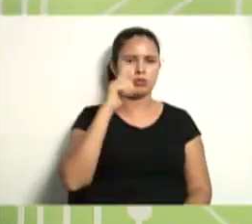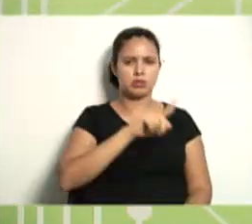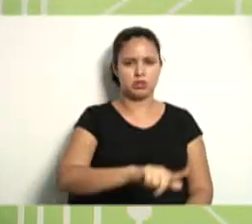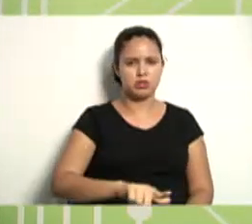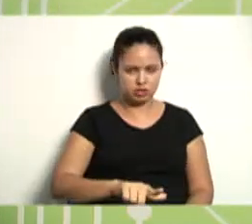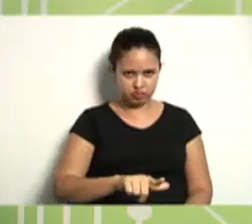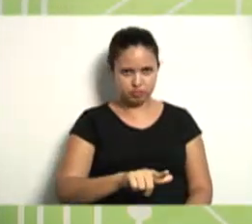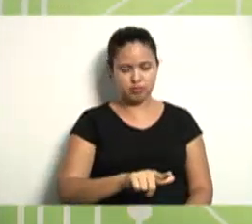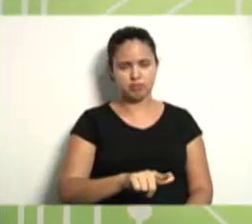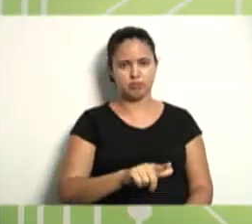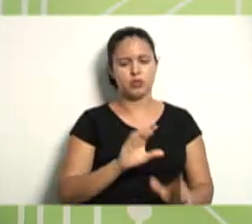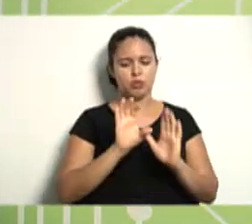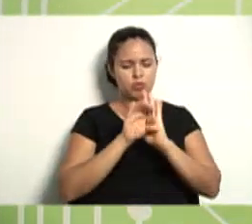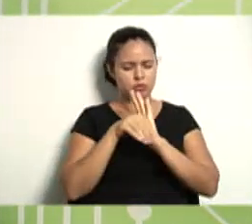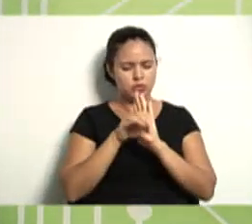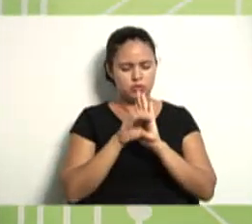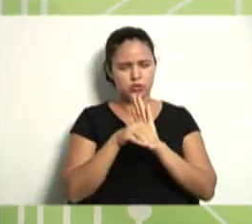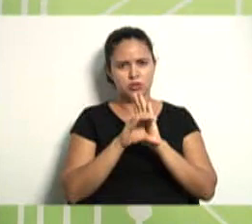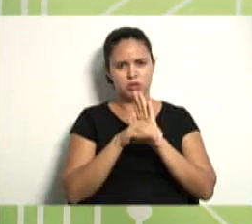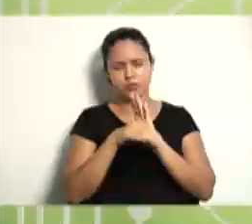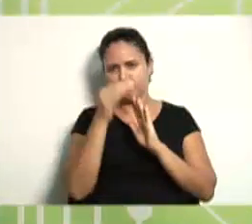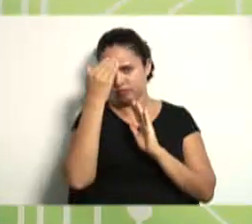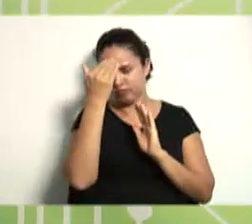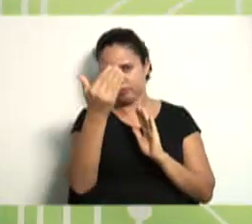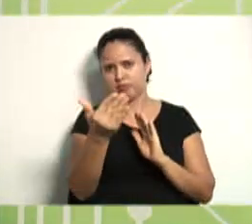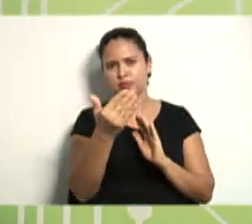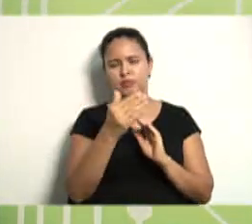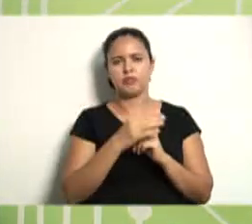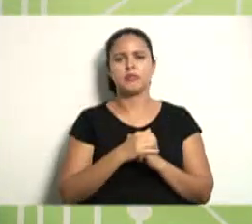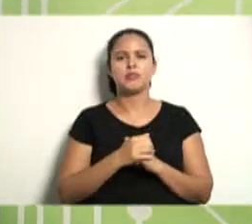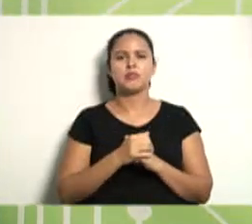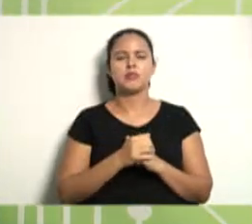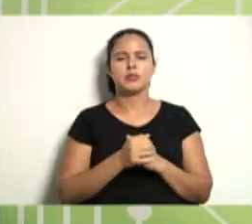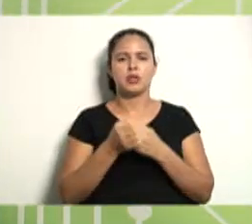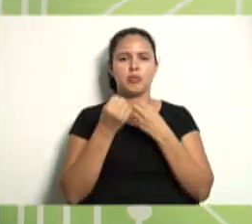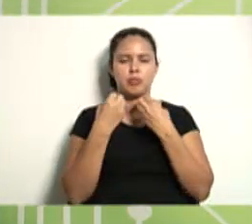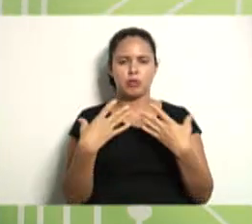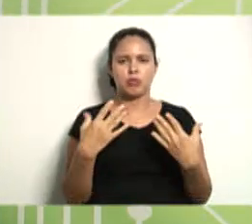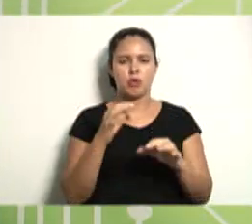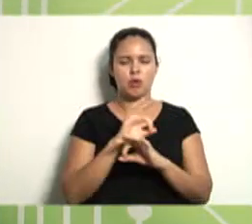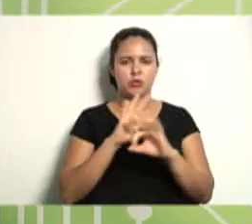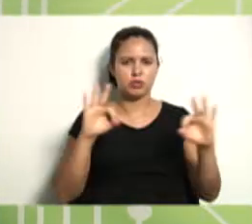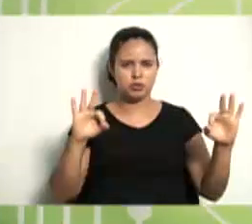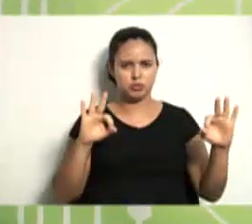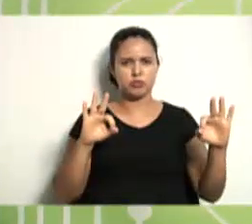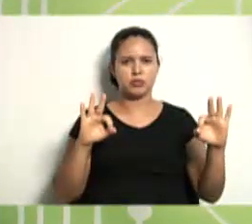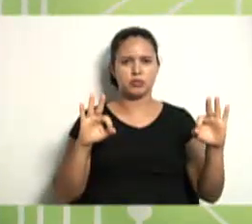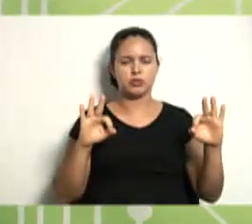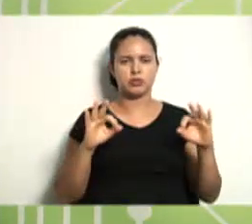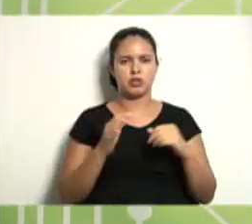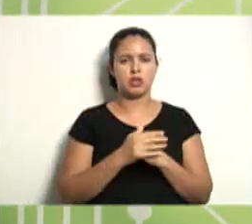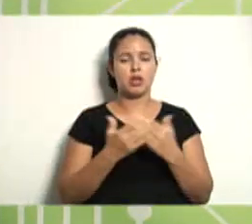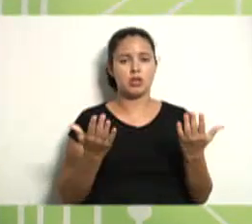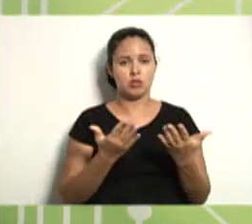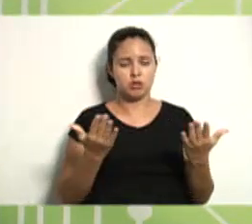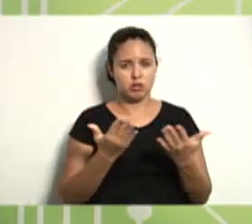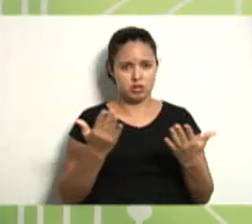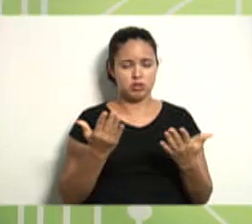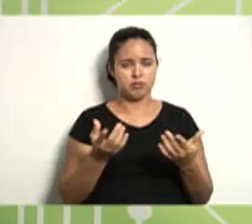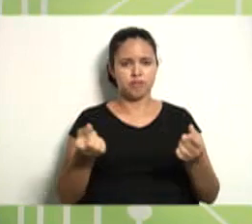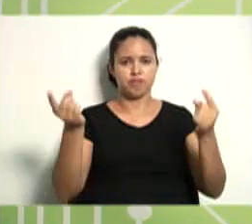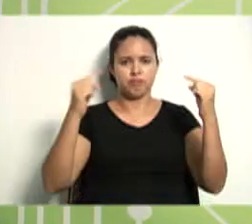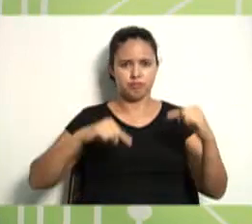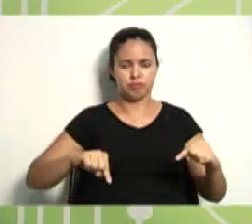no conceito. Obrigada pela participação, que bom que vocês entenderam. Vamos agora passar